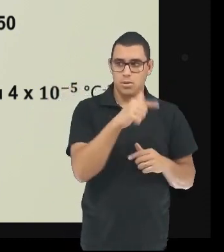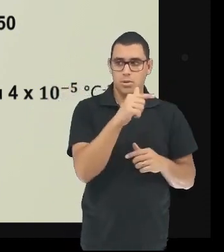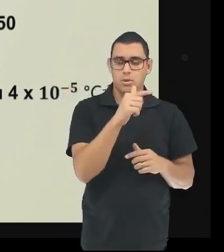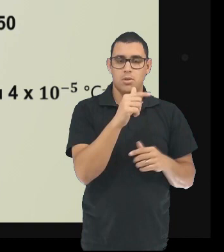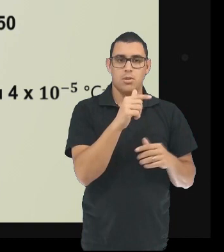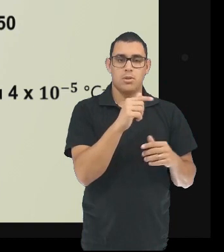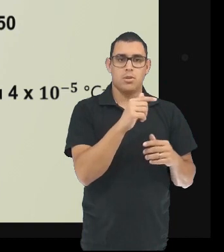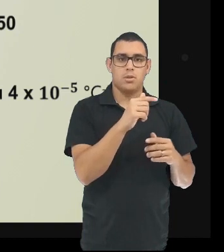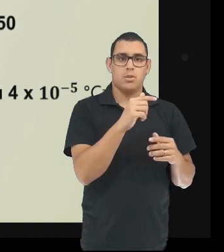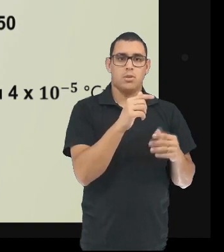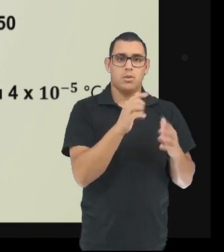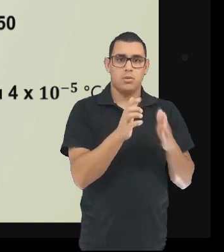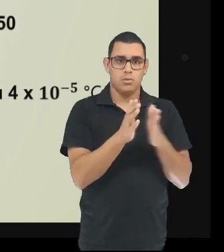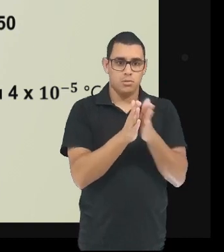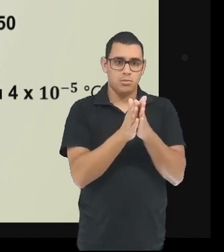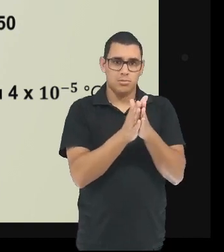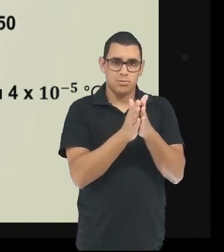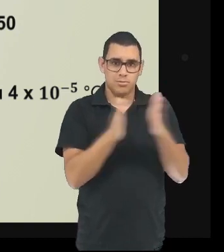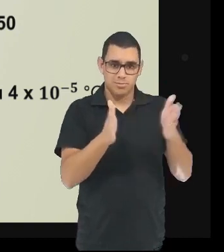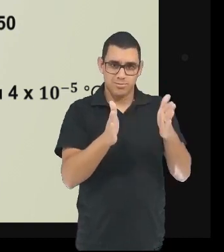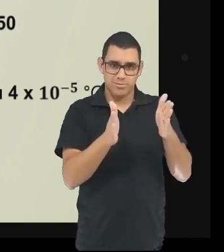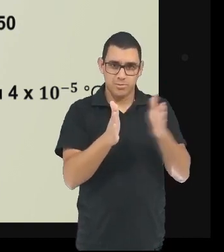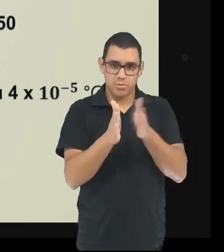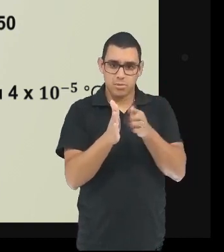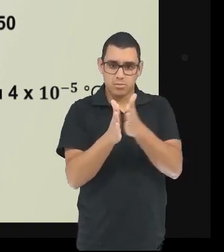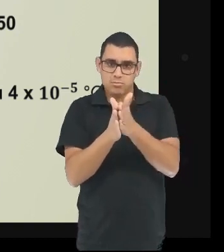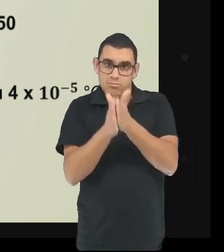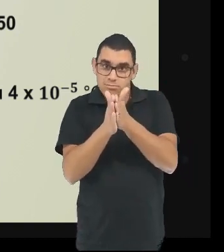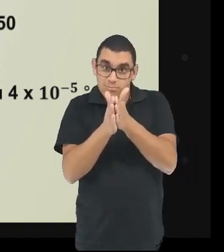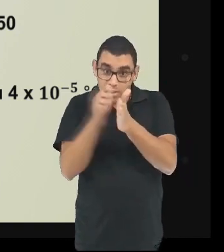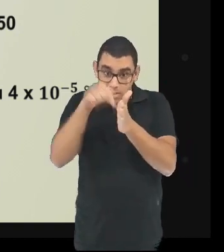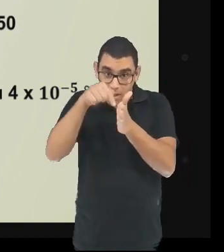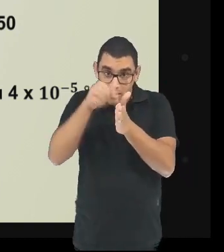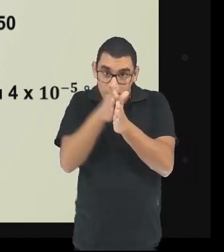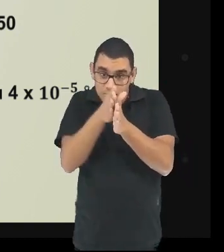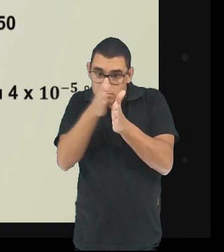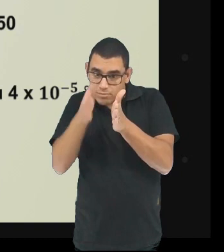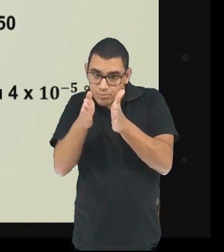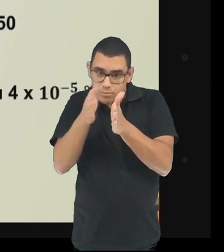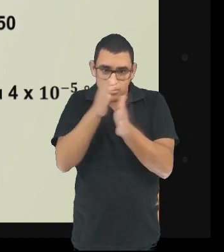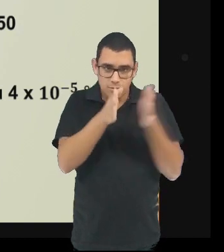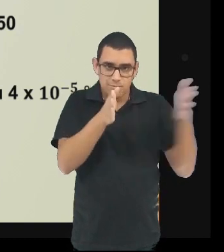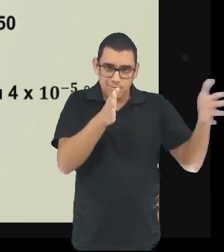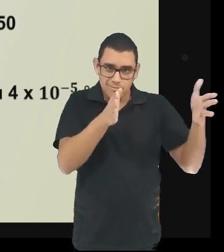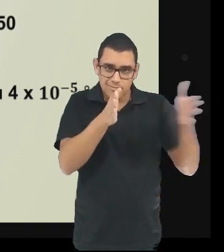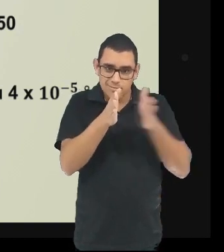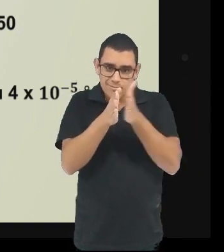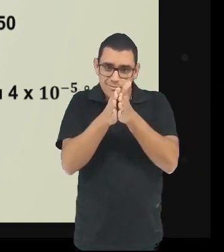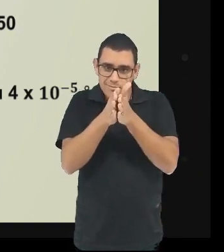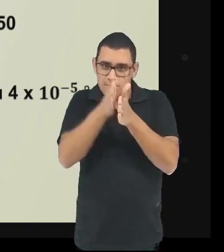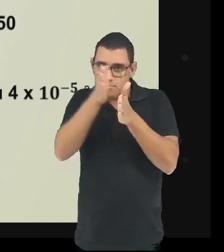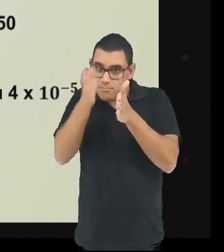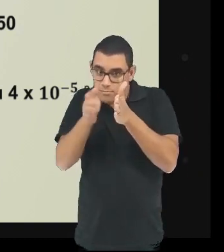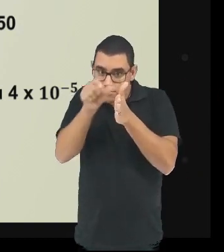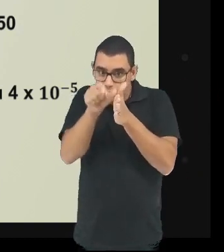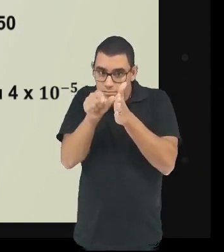de dilatação linear, que é o que a questão está pedindo, vezes a variação de temperatura, que é de